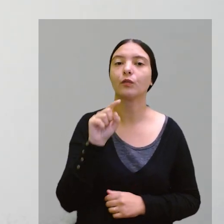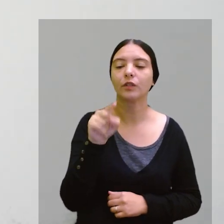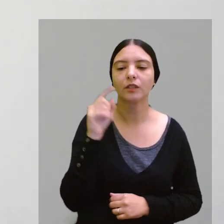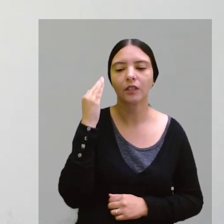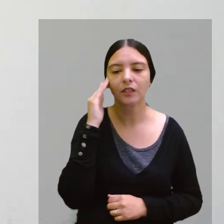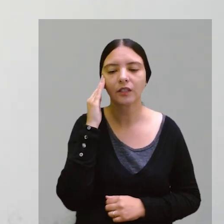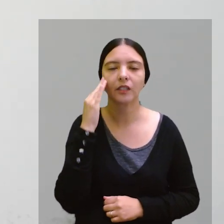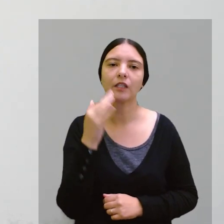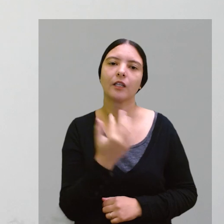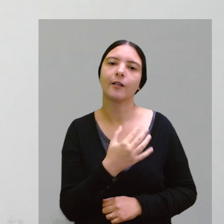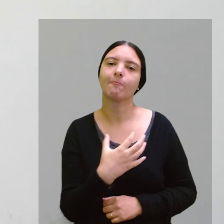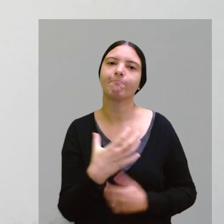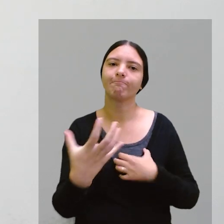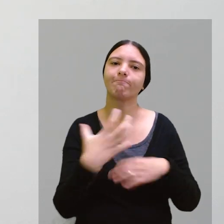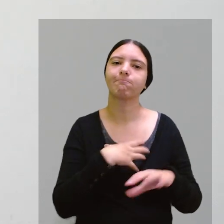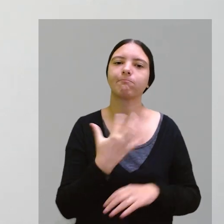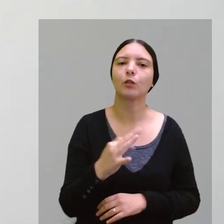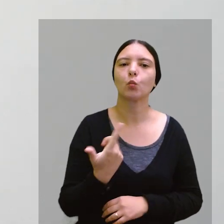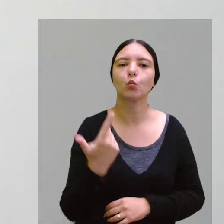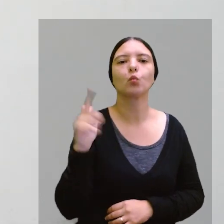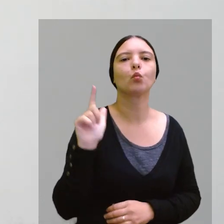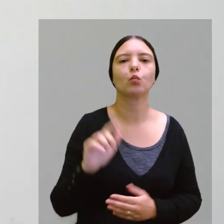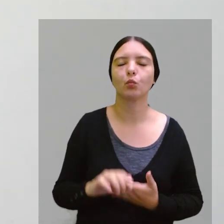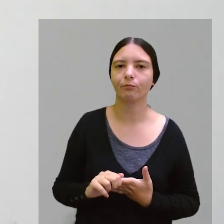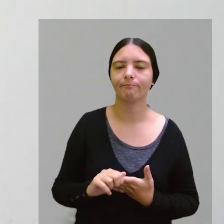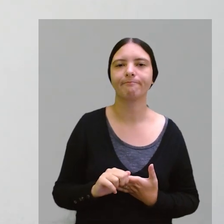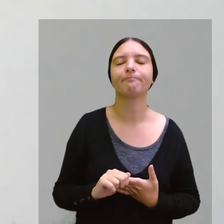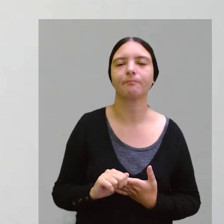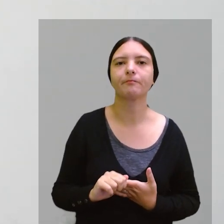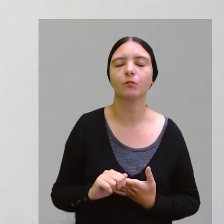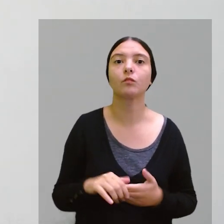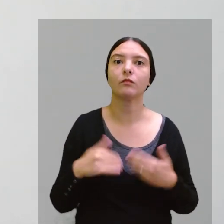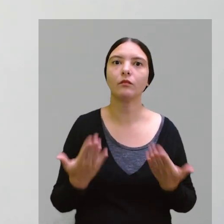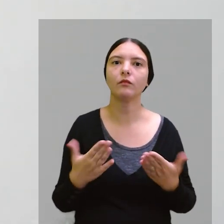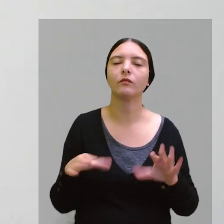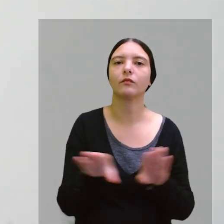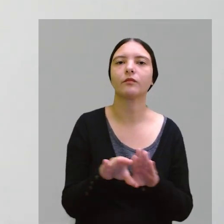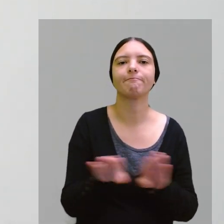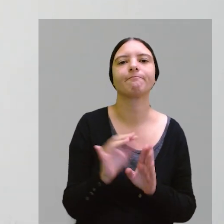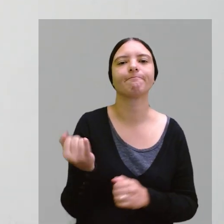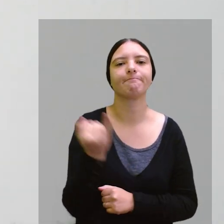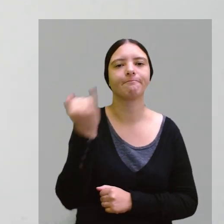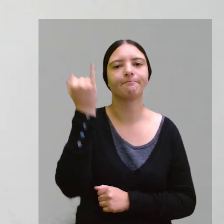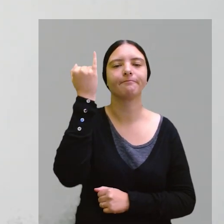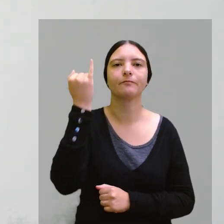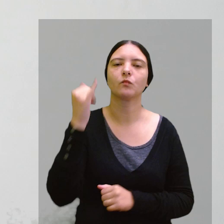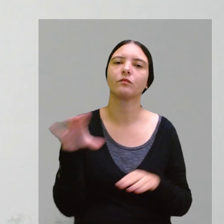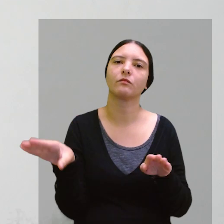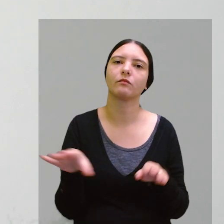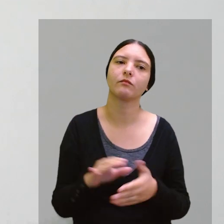entender a dor do outro, ou o espírito do outro. Então essa é importante demais,